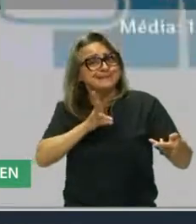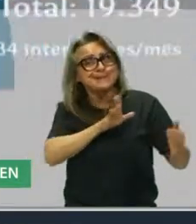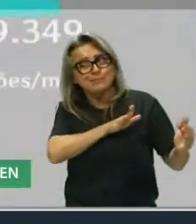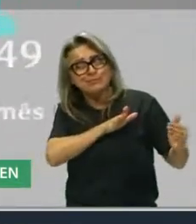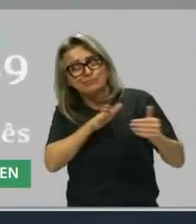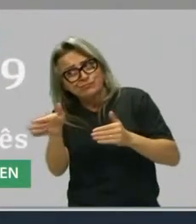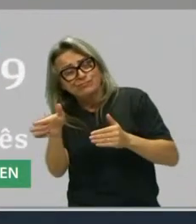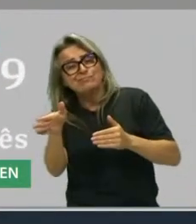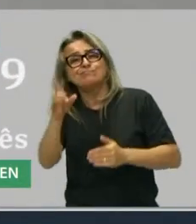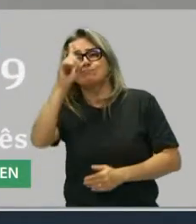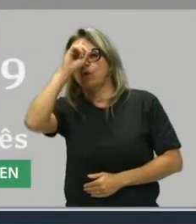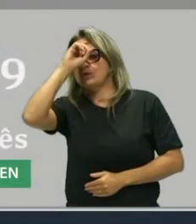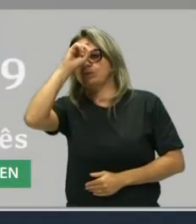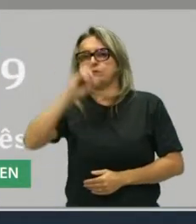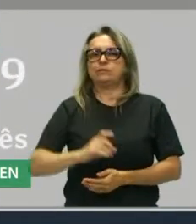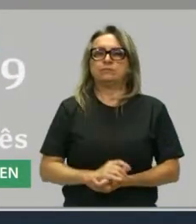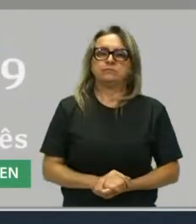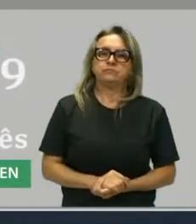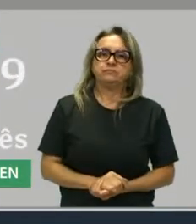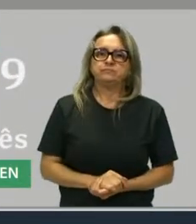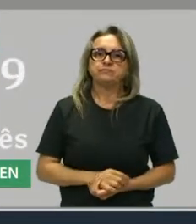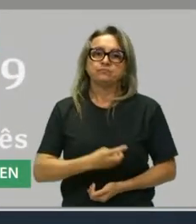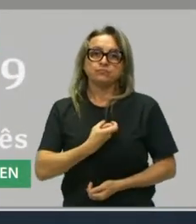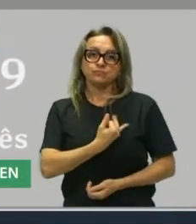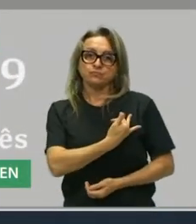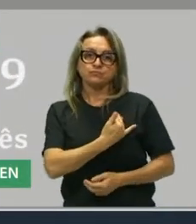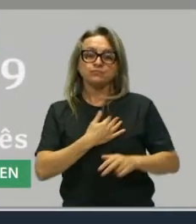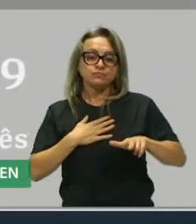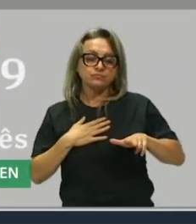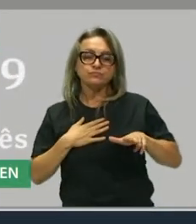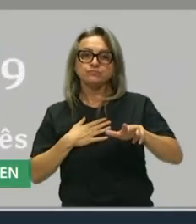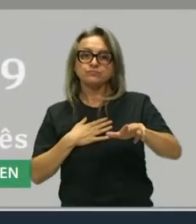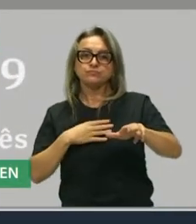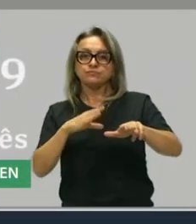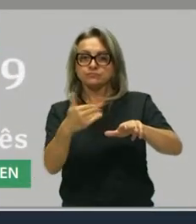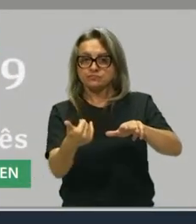Marieta. Número de internação,